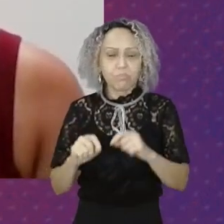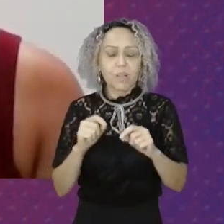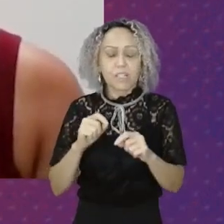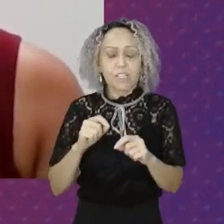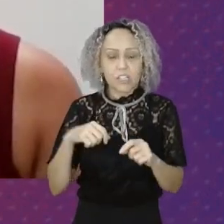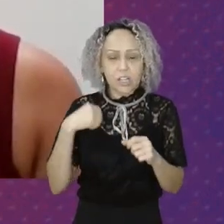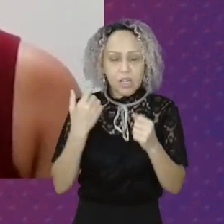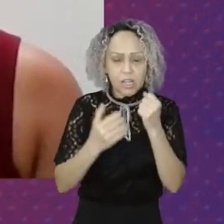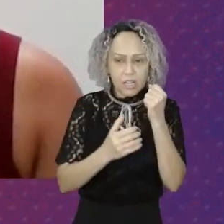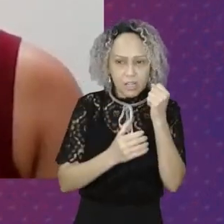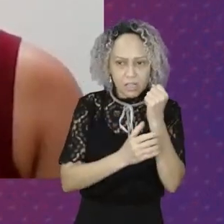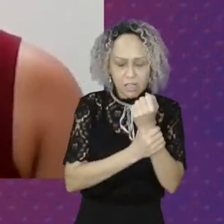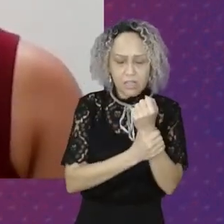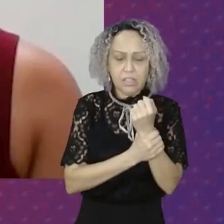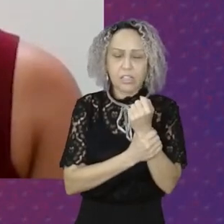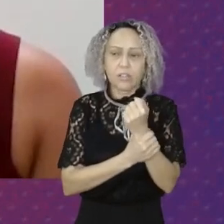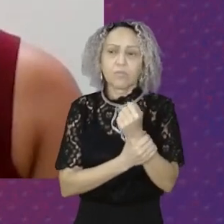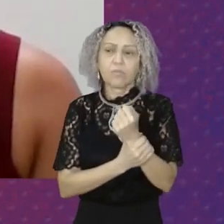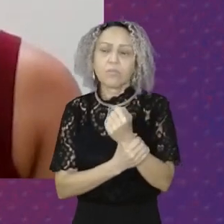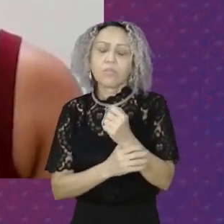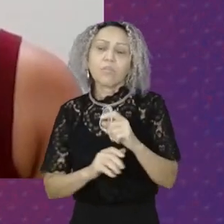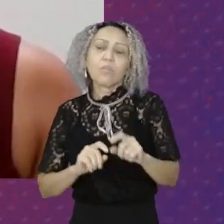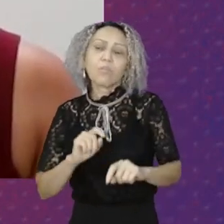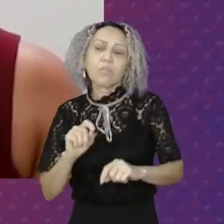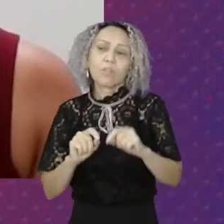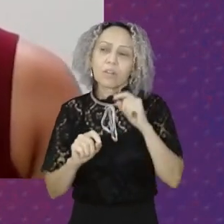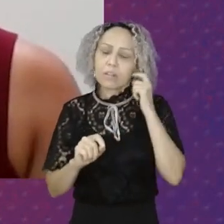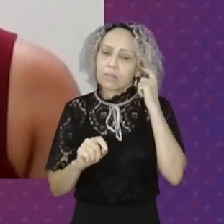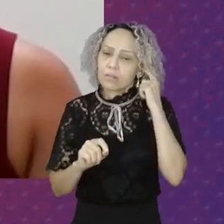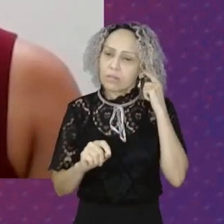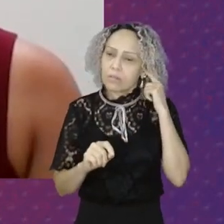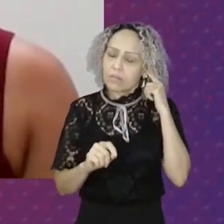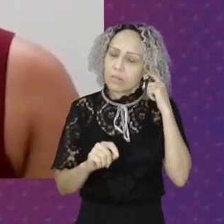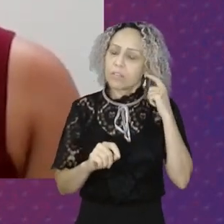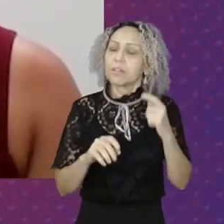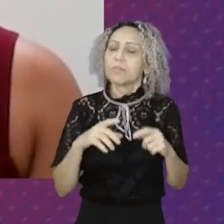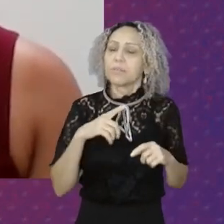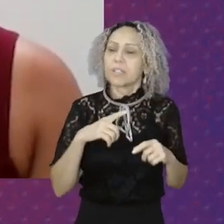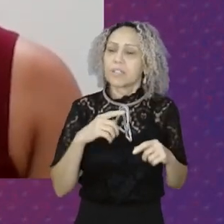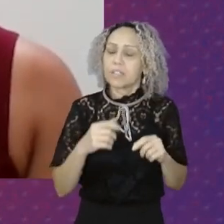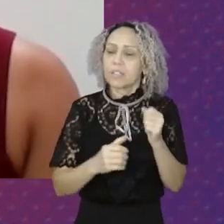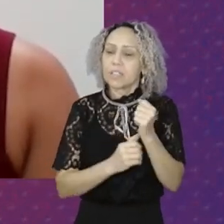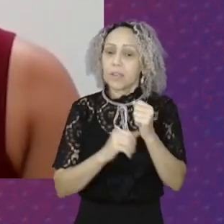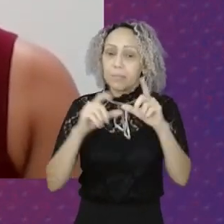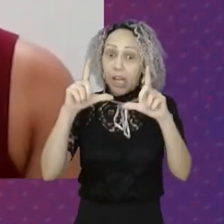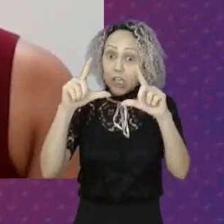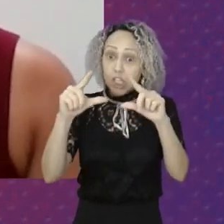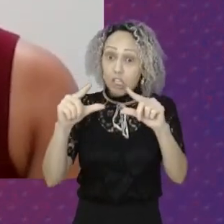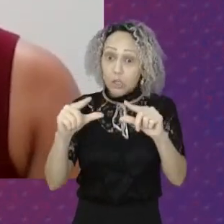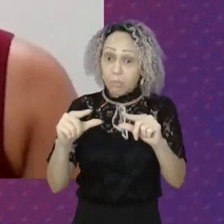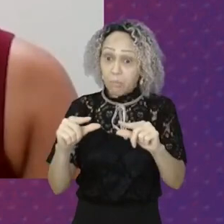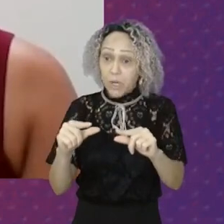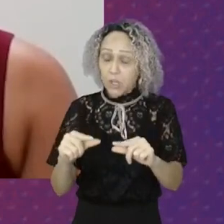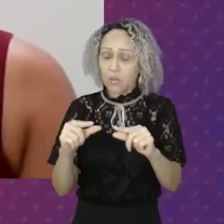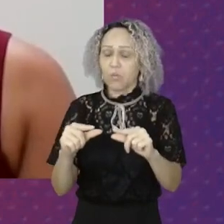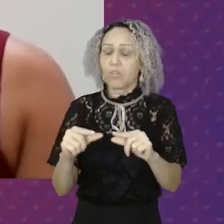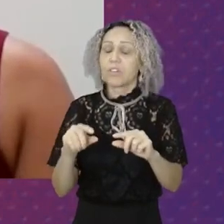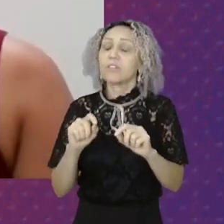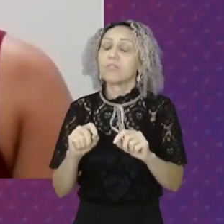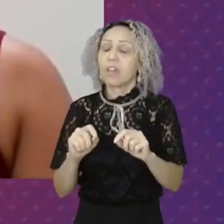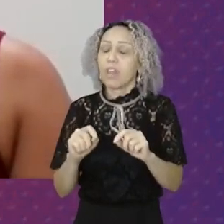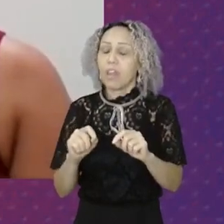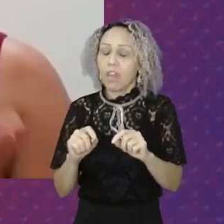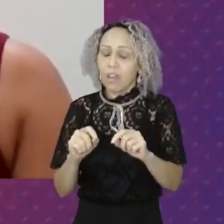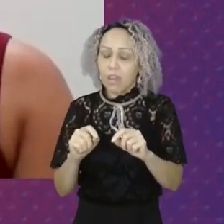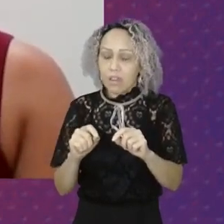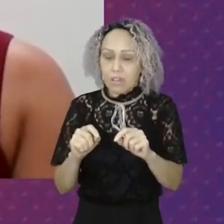sido colocados em relação à violência contra a mulher, em relação ao feminicídio no Brasil, são assustadores e têm aumentado, né, a